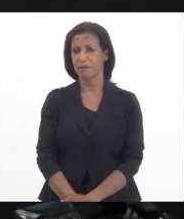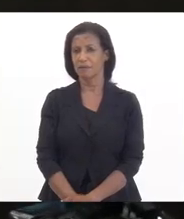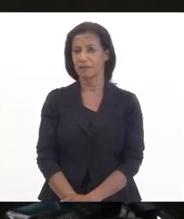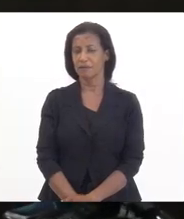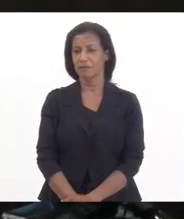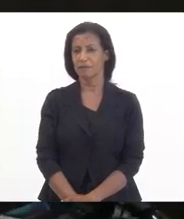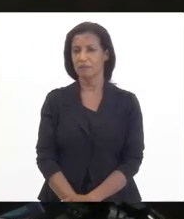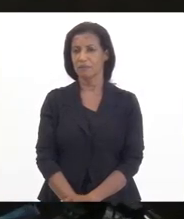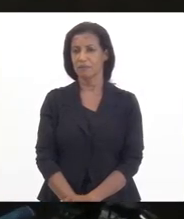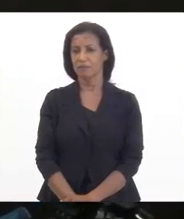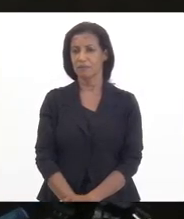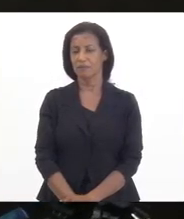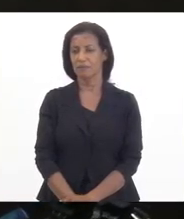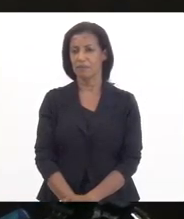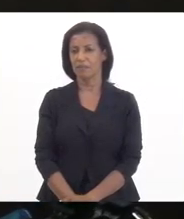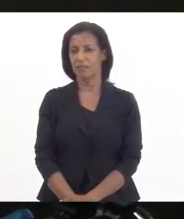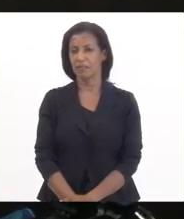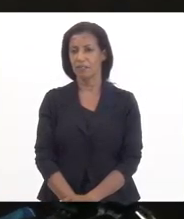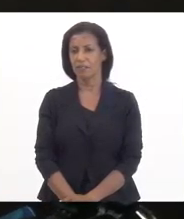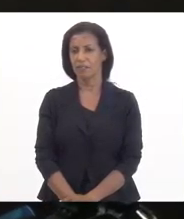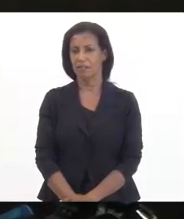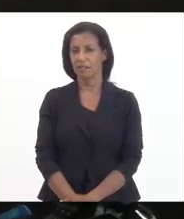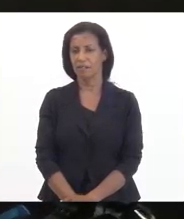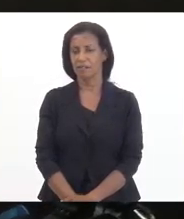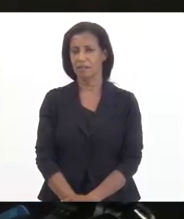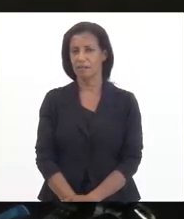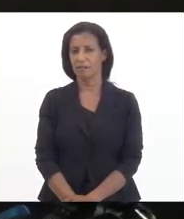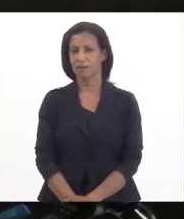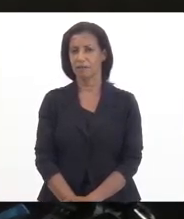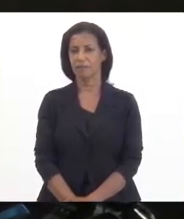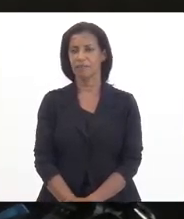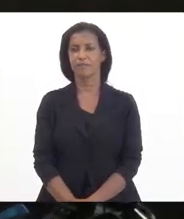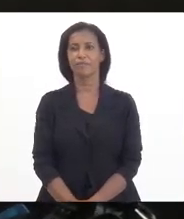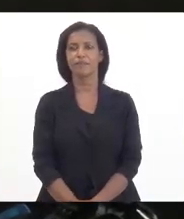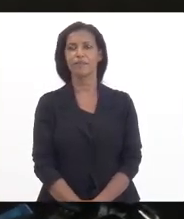Não. Obrigado, policial. Tá bom.